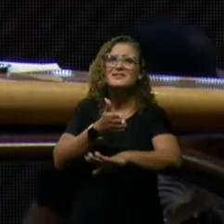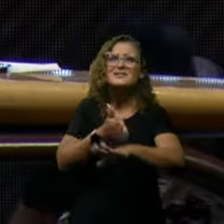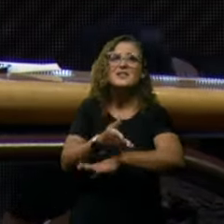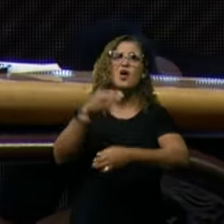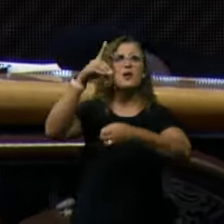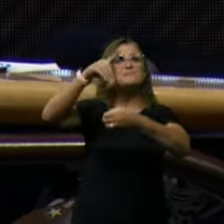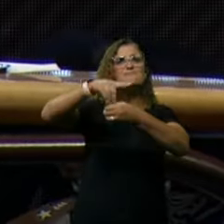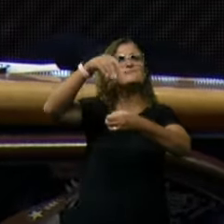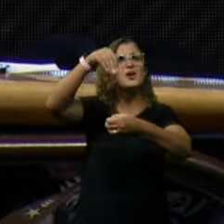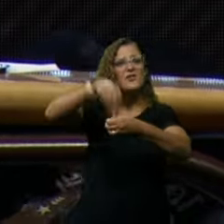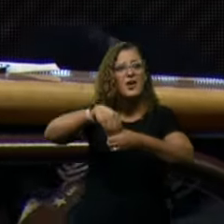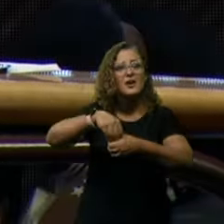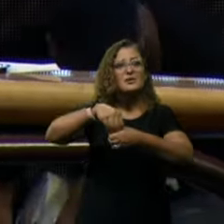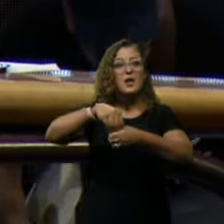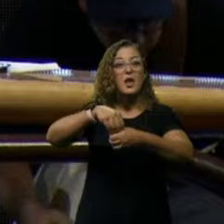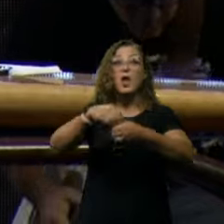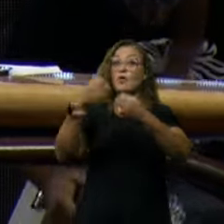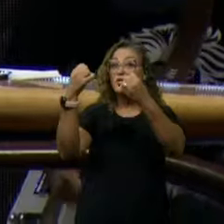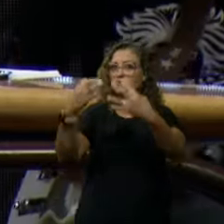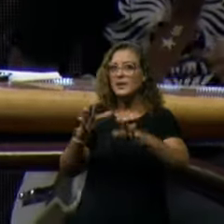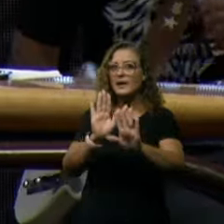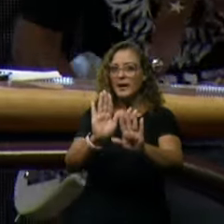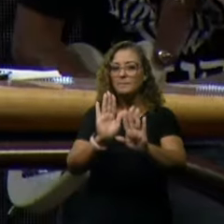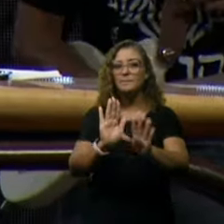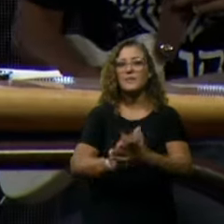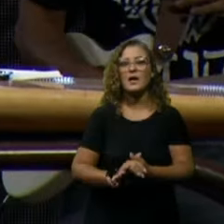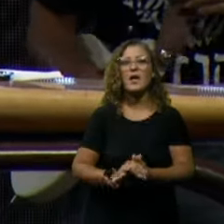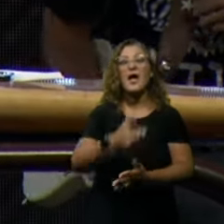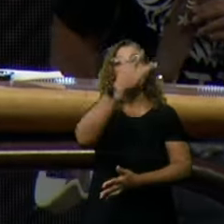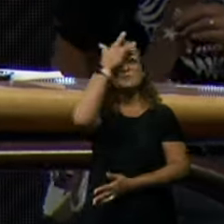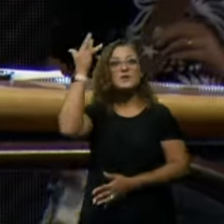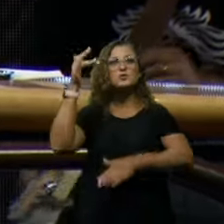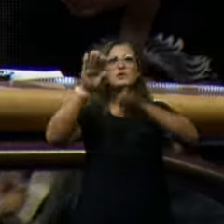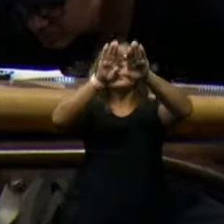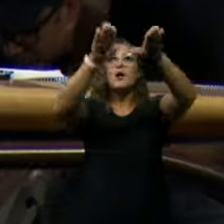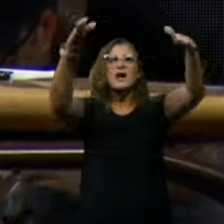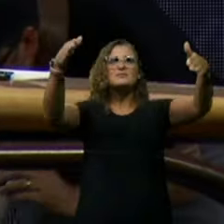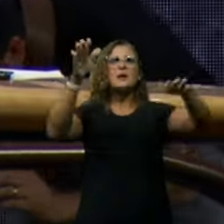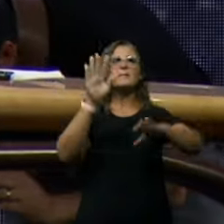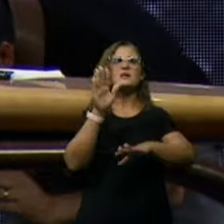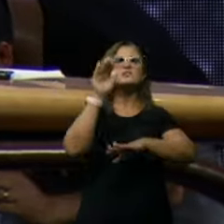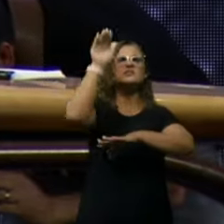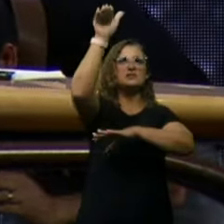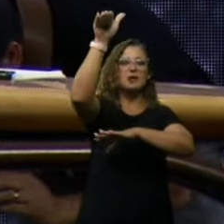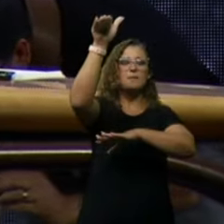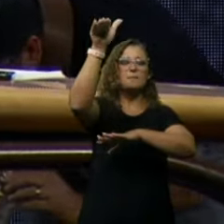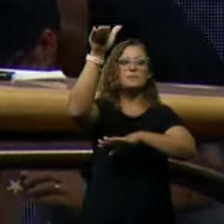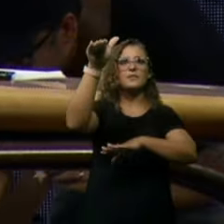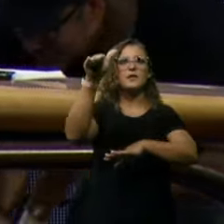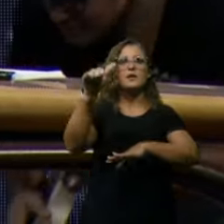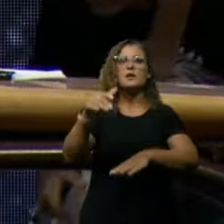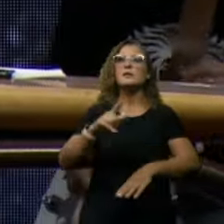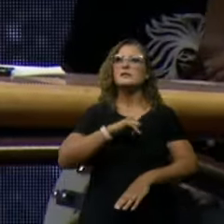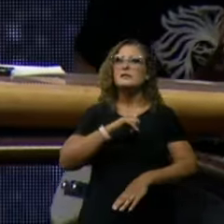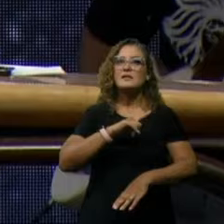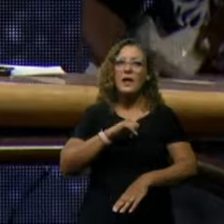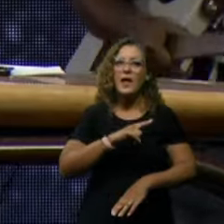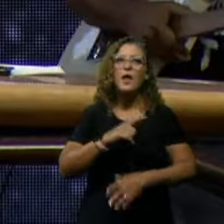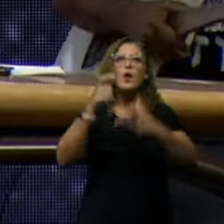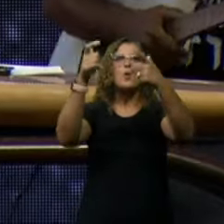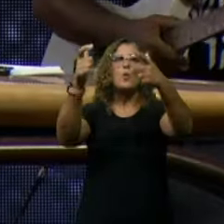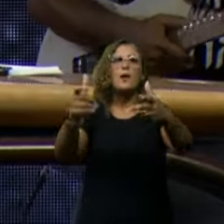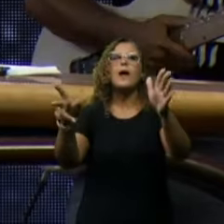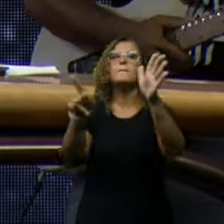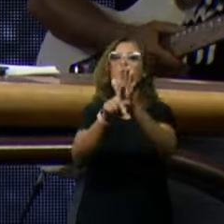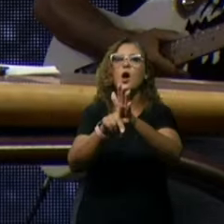vou te dar algumas direções você que está lá em cima as maquinetas estarão lá nós temos gazofilácio lá trás no meio